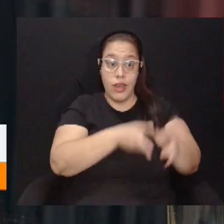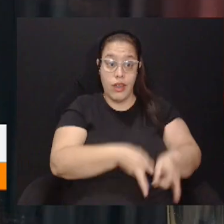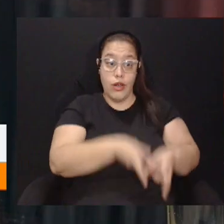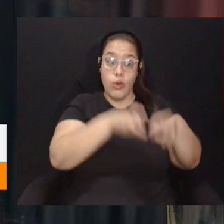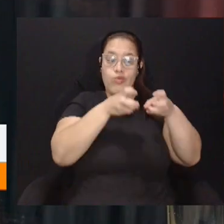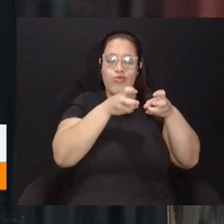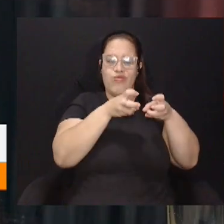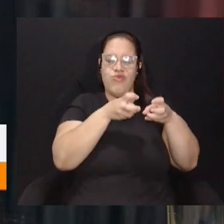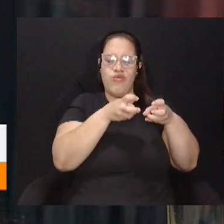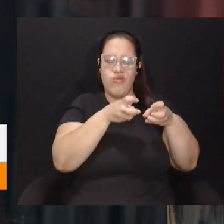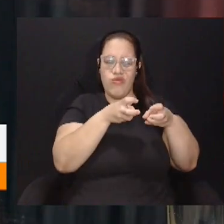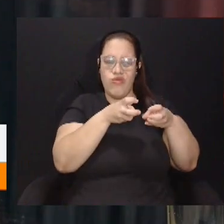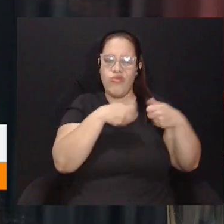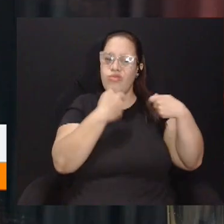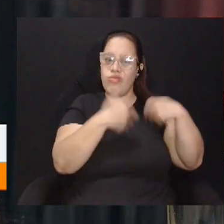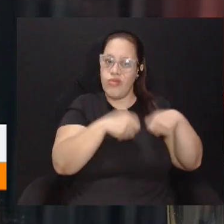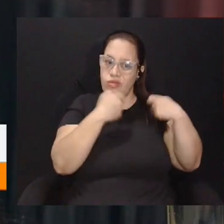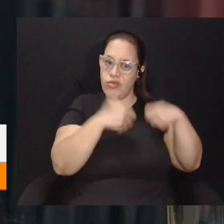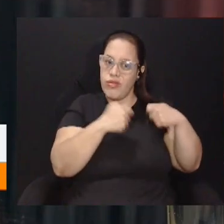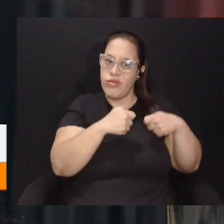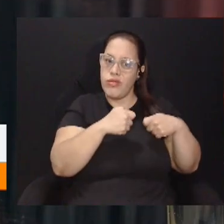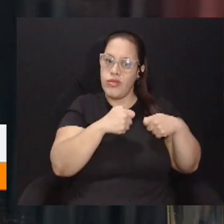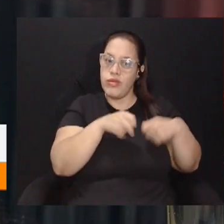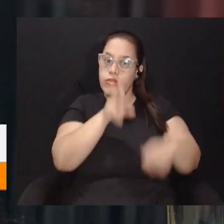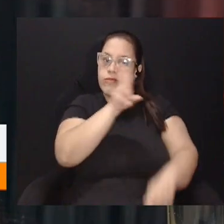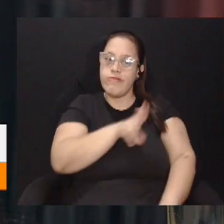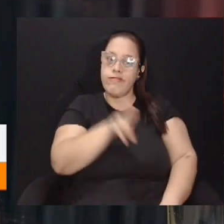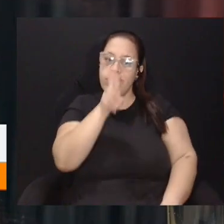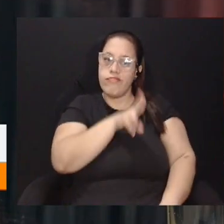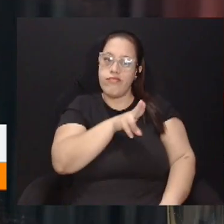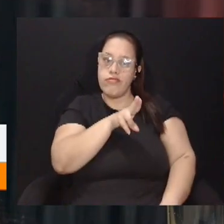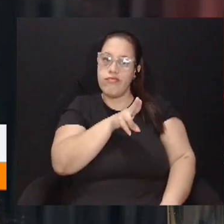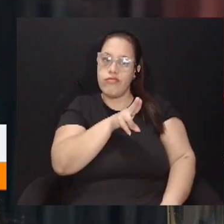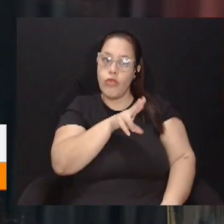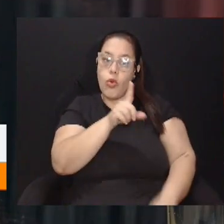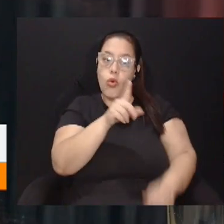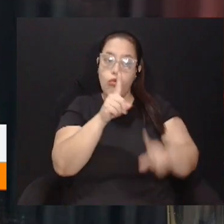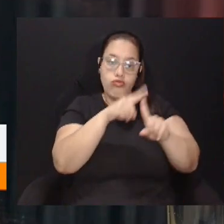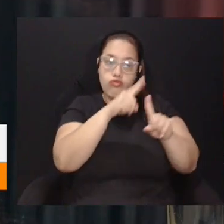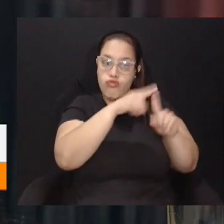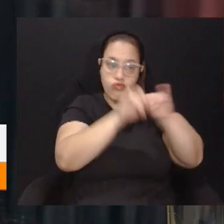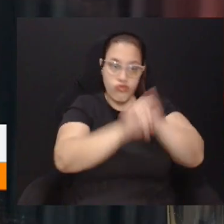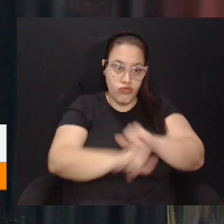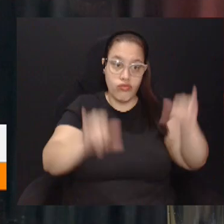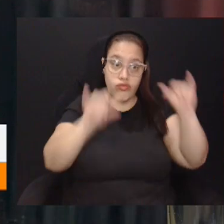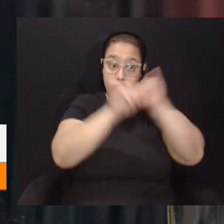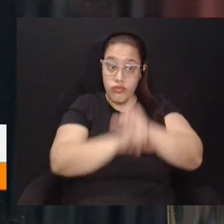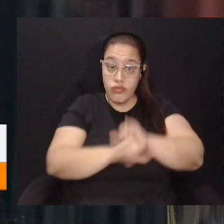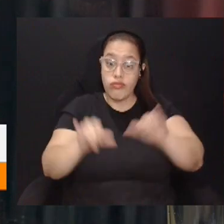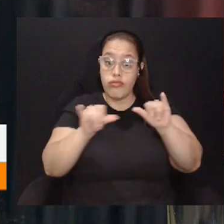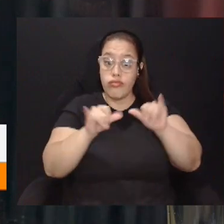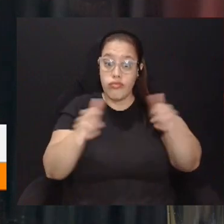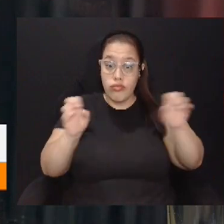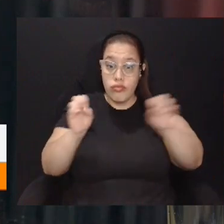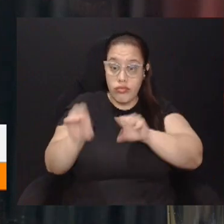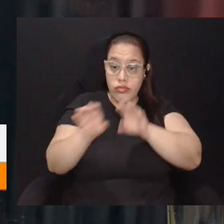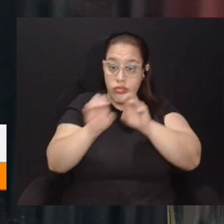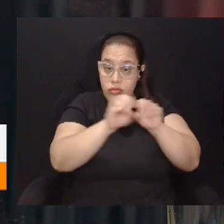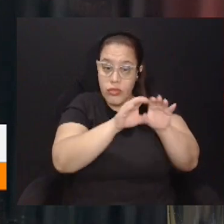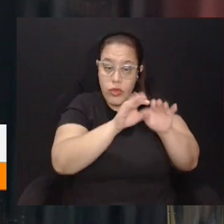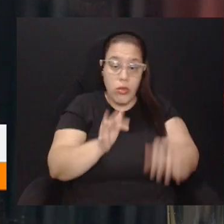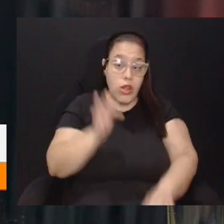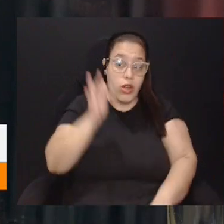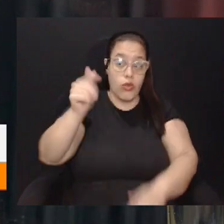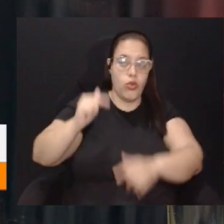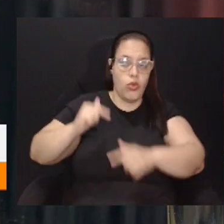a necessidade de você usar uma plataforma de divulgação e de ensino para as futuras gerações,